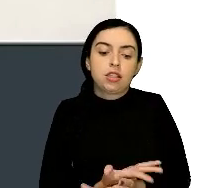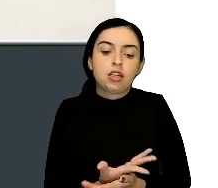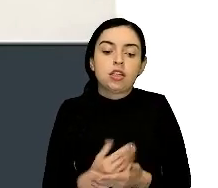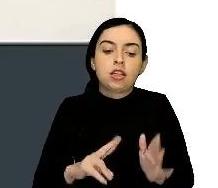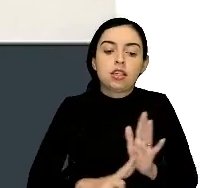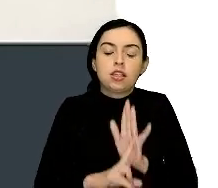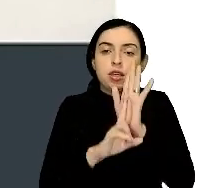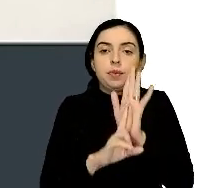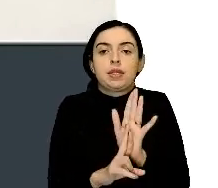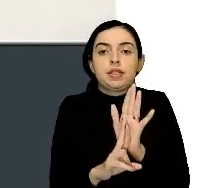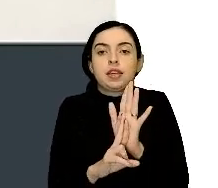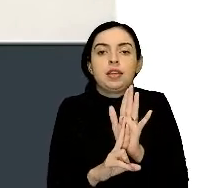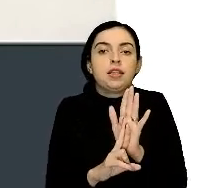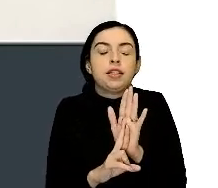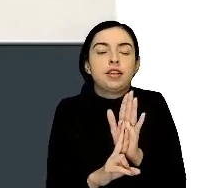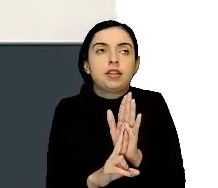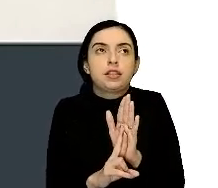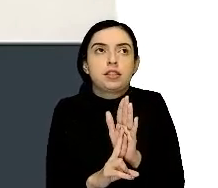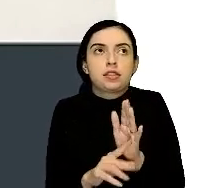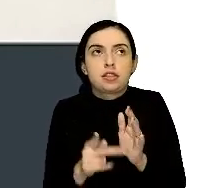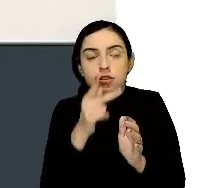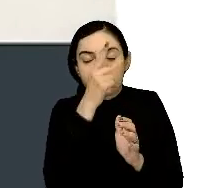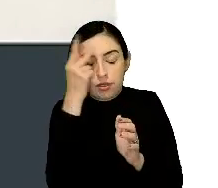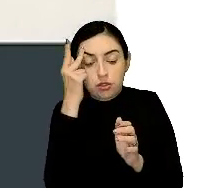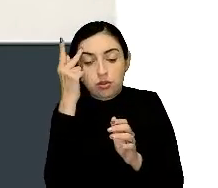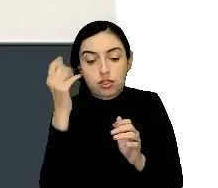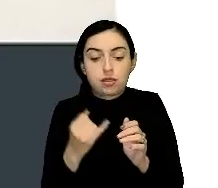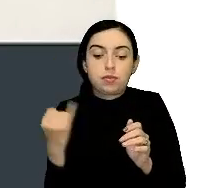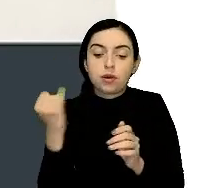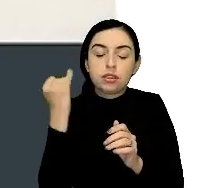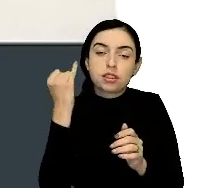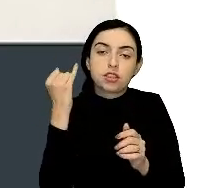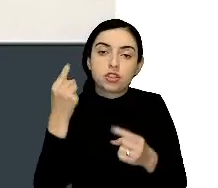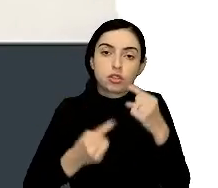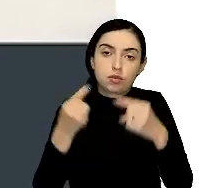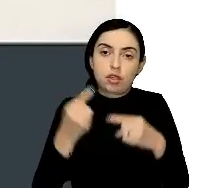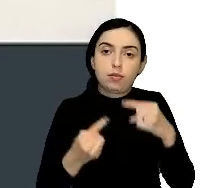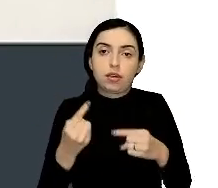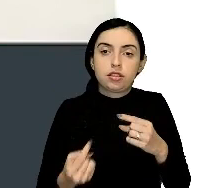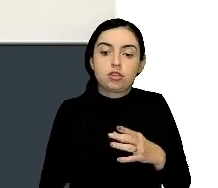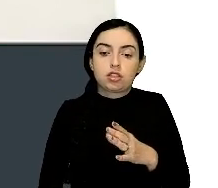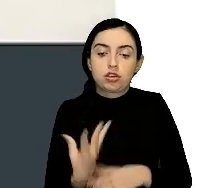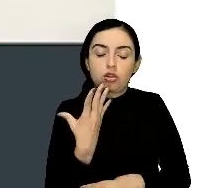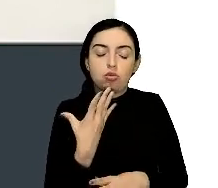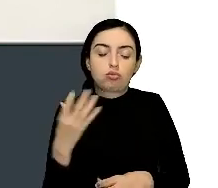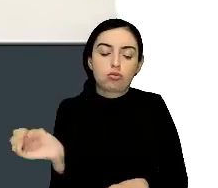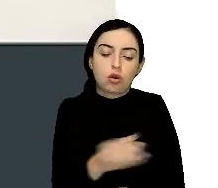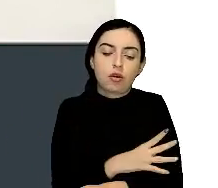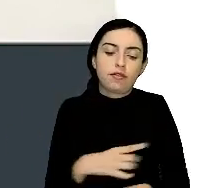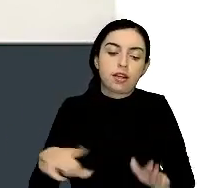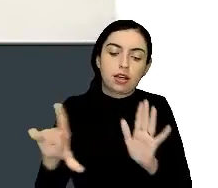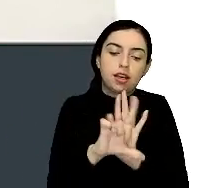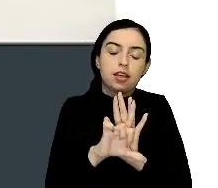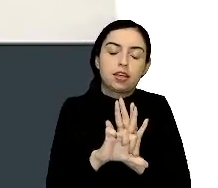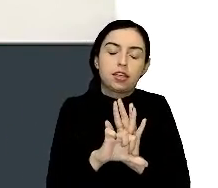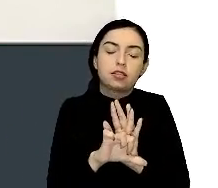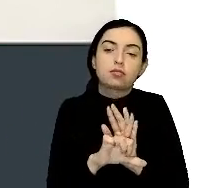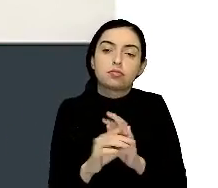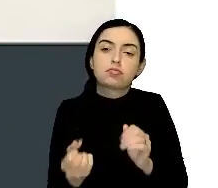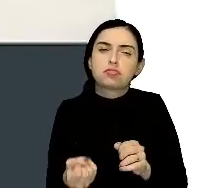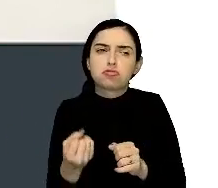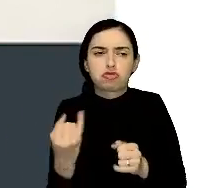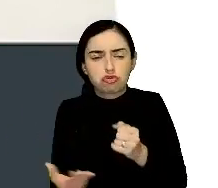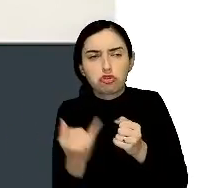né, dessas personagens principais no debate da nova lei de imigração foi fundamental para a sua aprovação. Tanto que